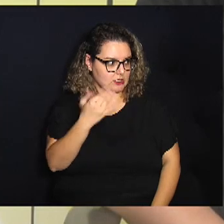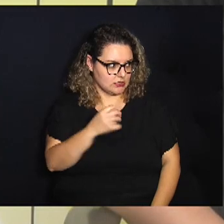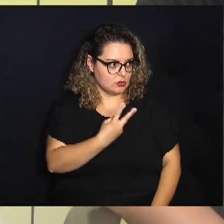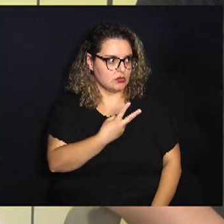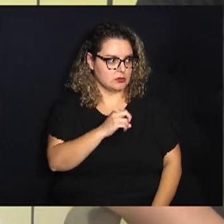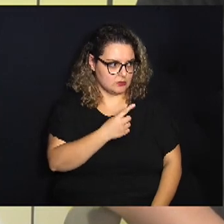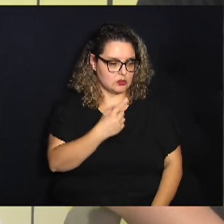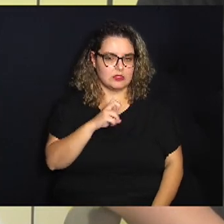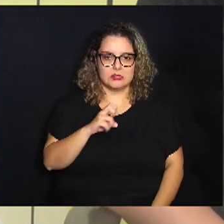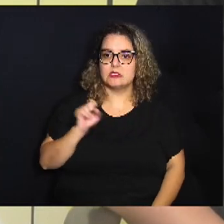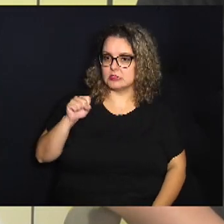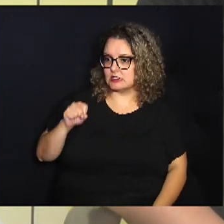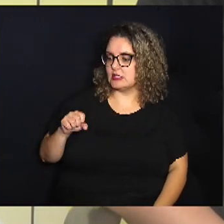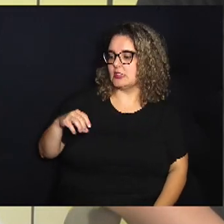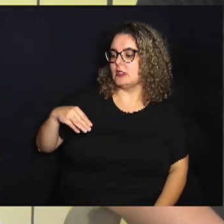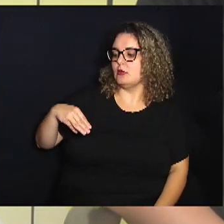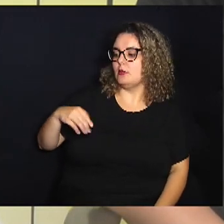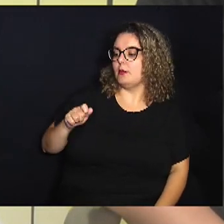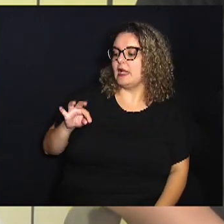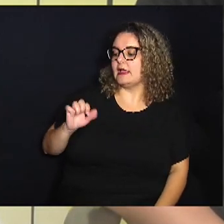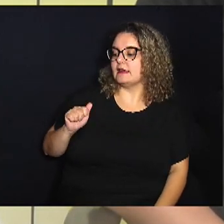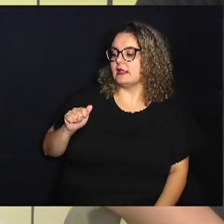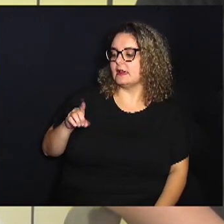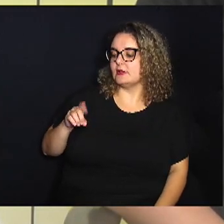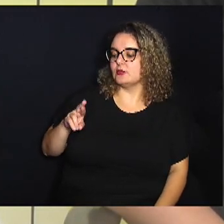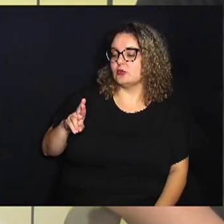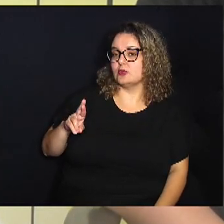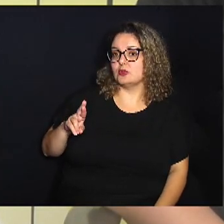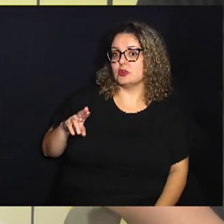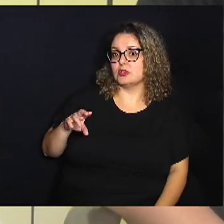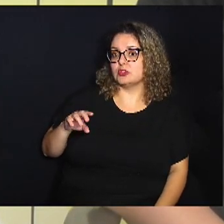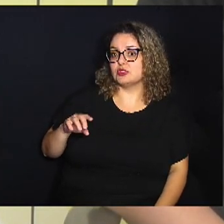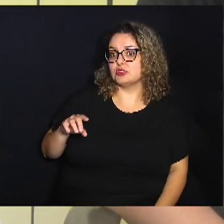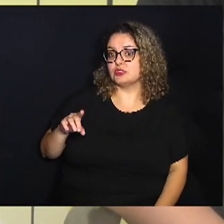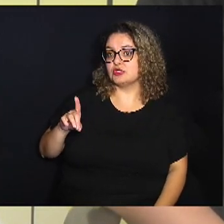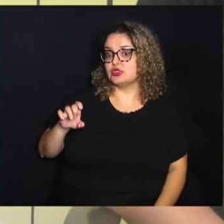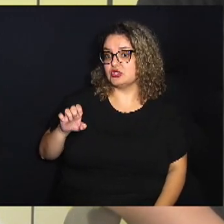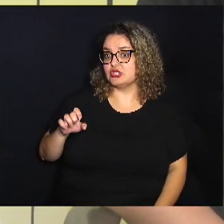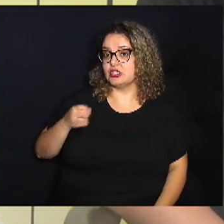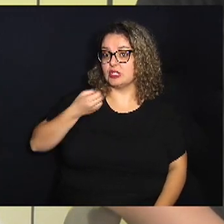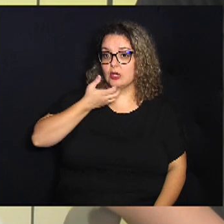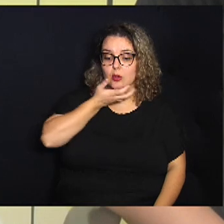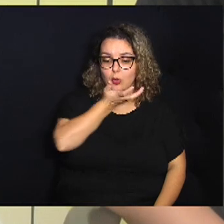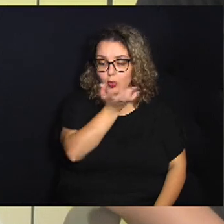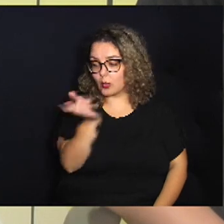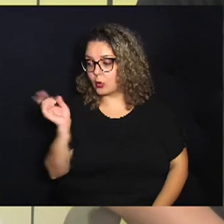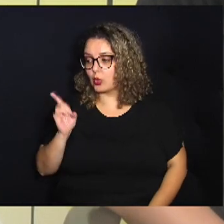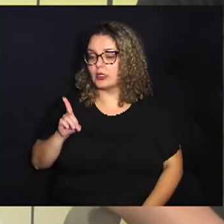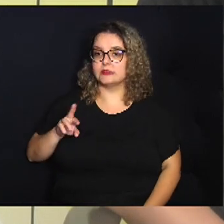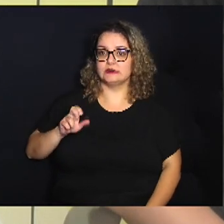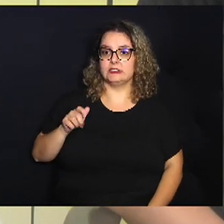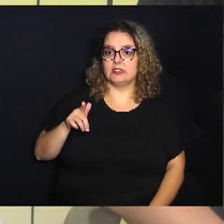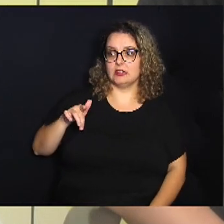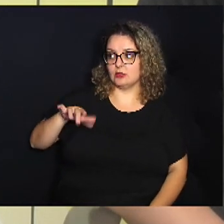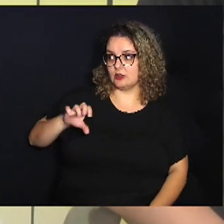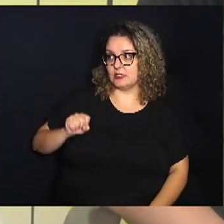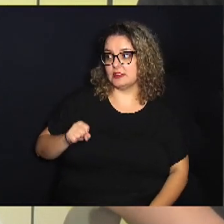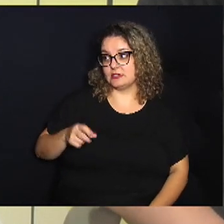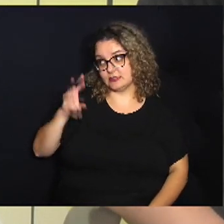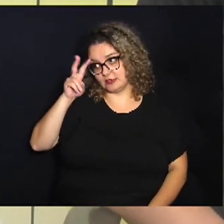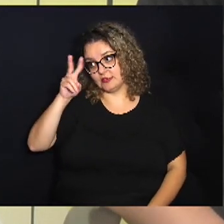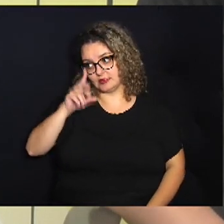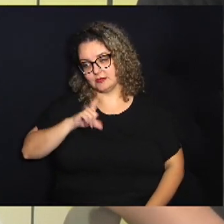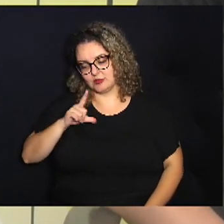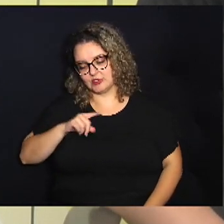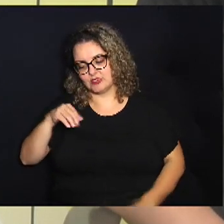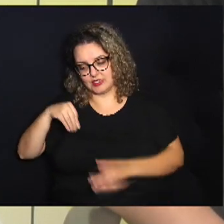é o Matador de Dragões. E tem uma história boa sobre o título do livro também, depois se vocês quiserem eu conto. Com certeza. E aí o Robert deu os